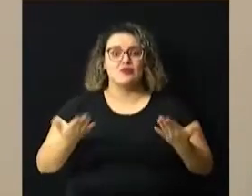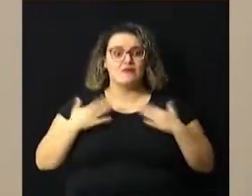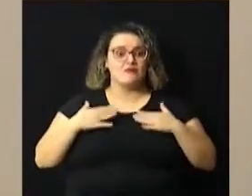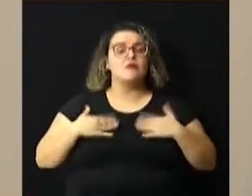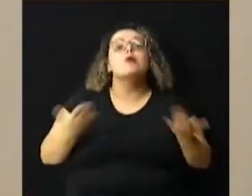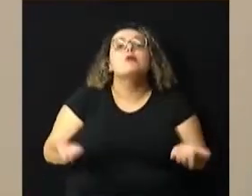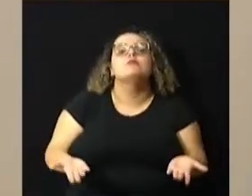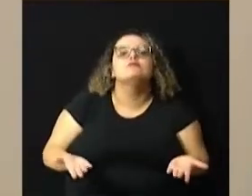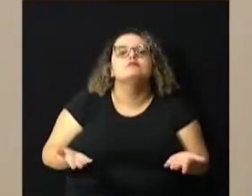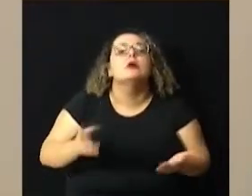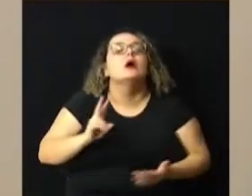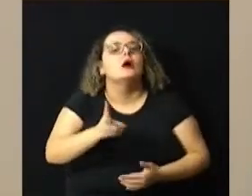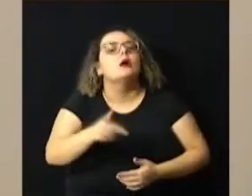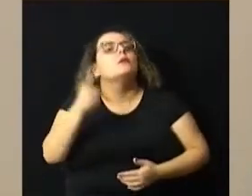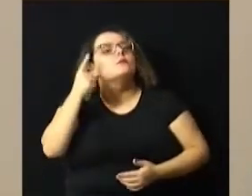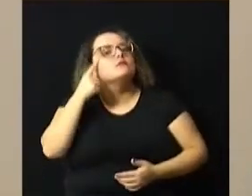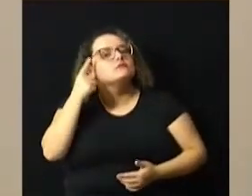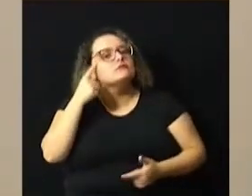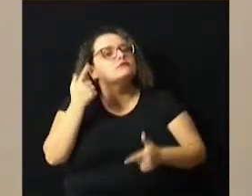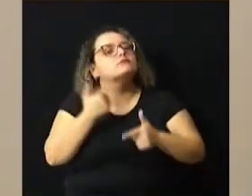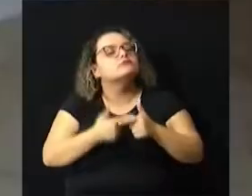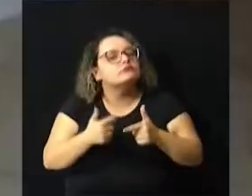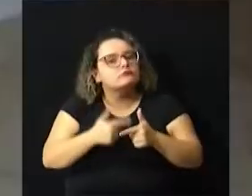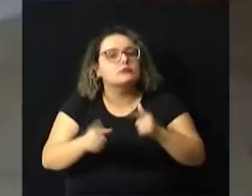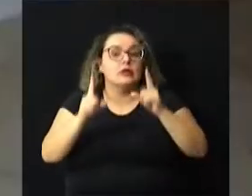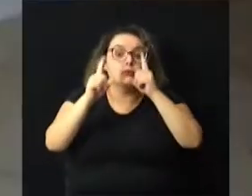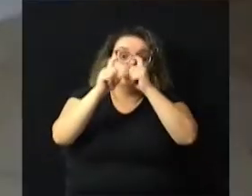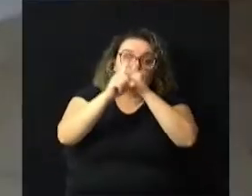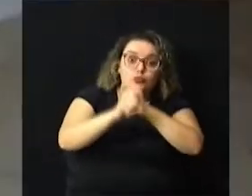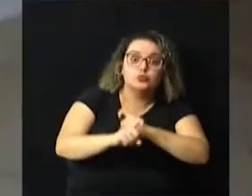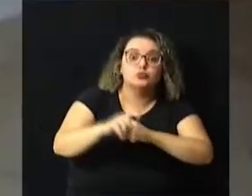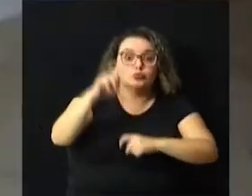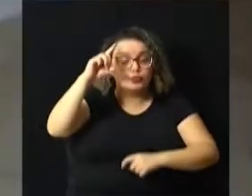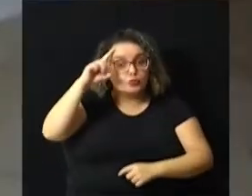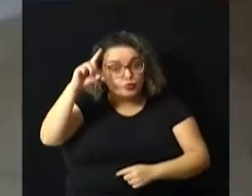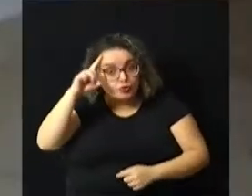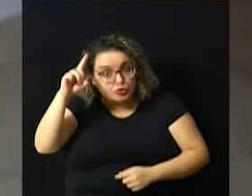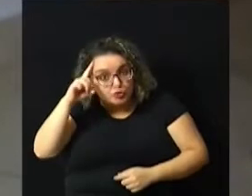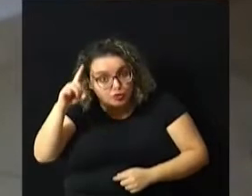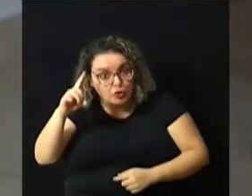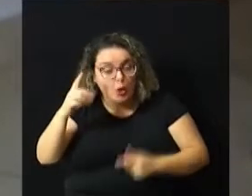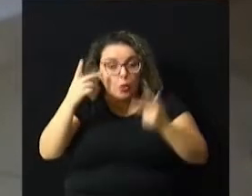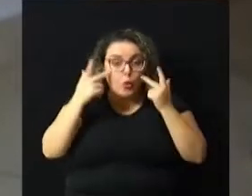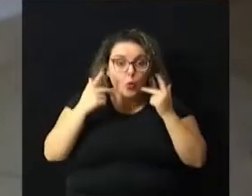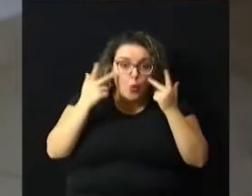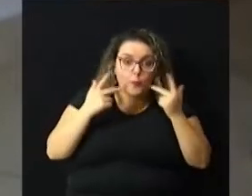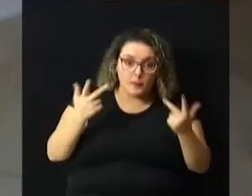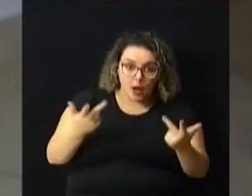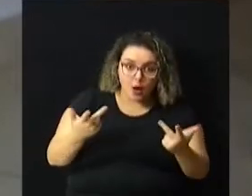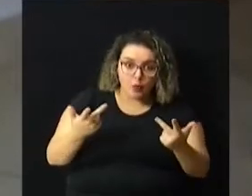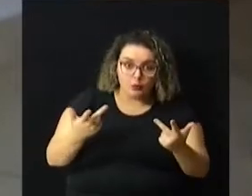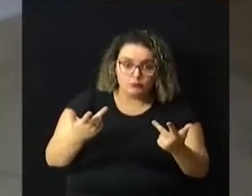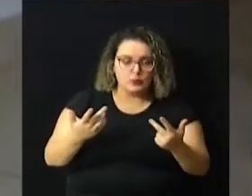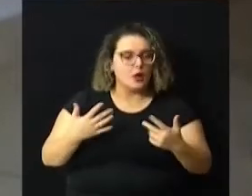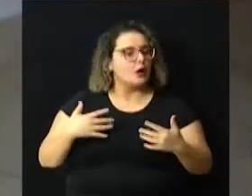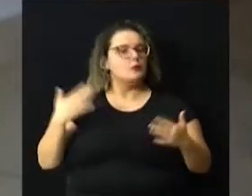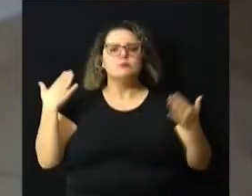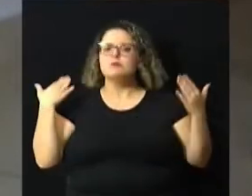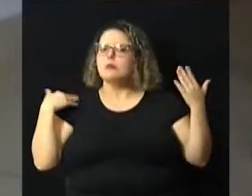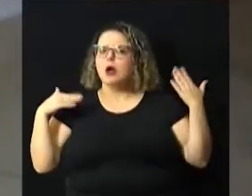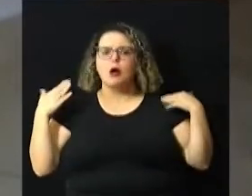que você pensar numa situação que você está tendo dificuldade para realizar suas atividades do dia a dia, de